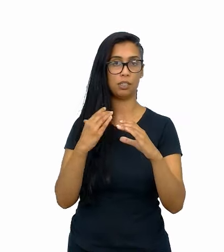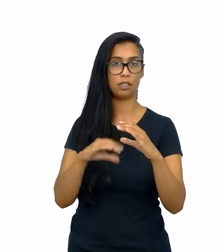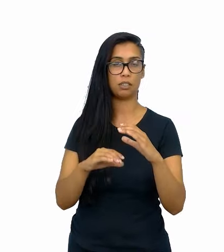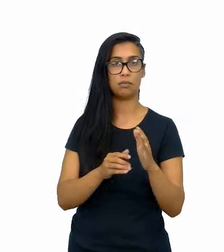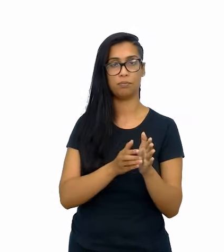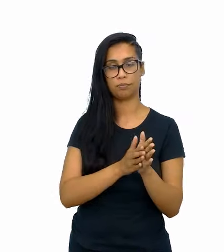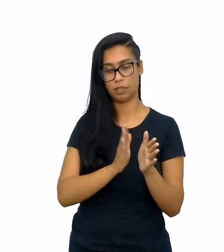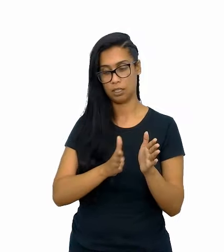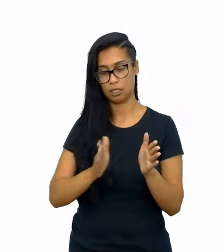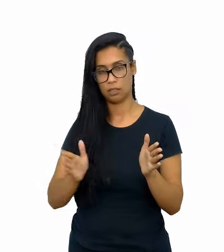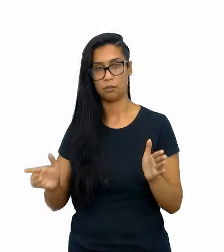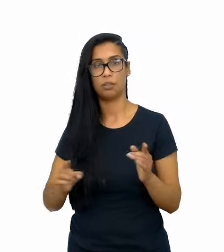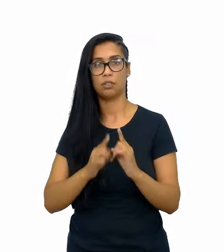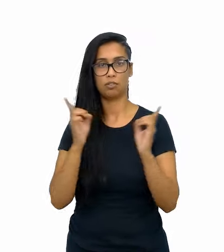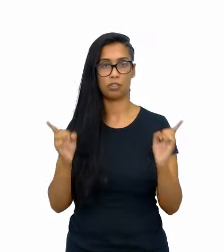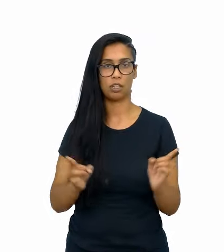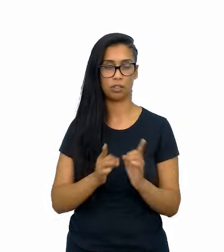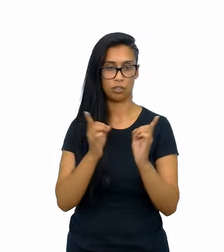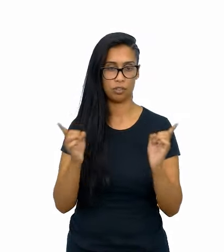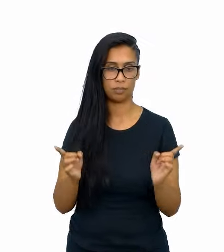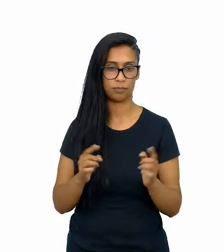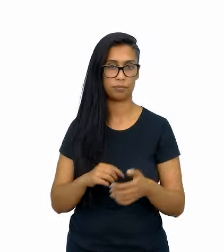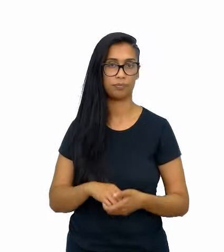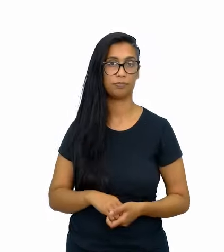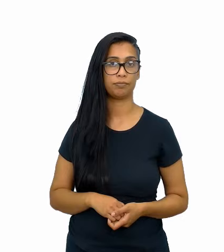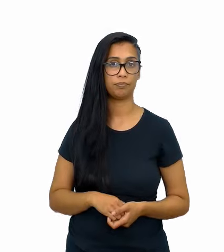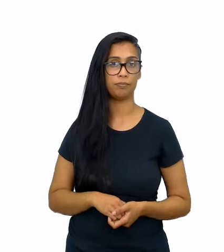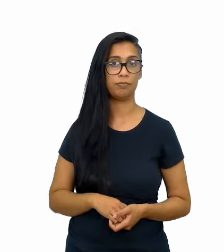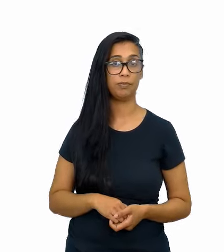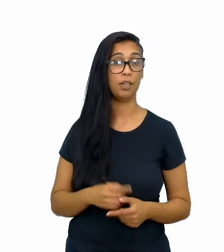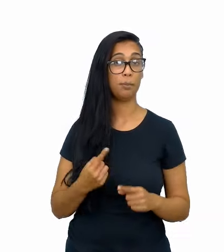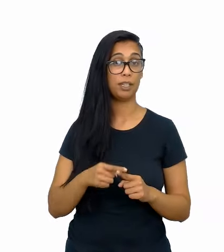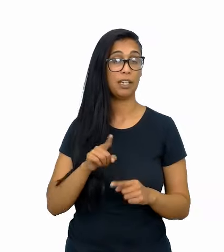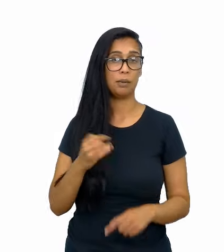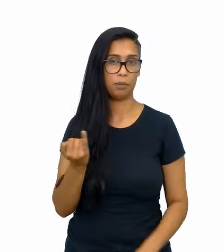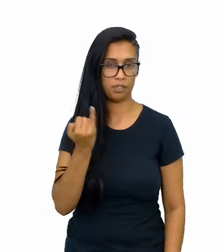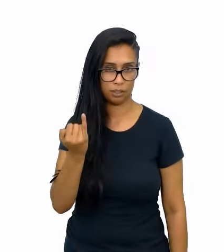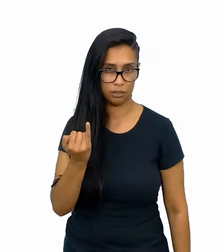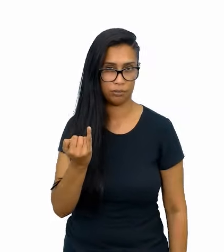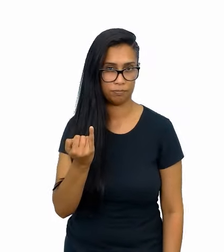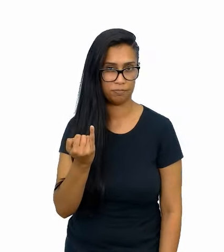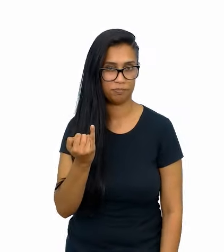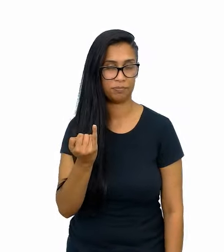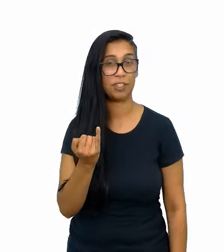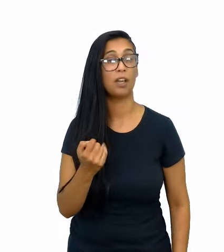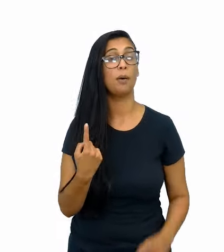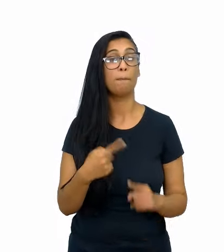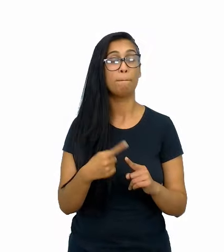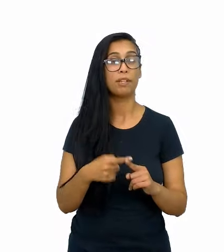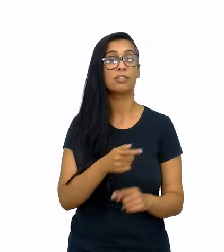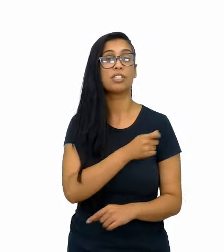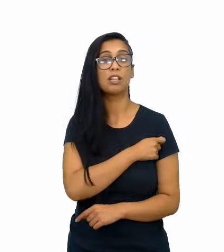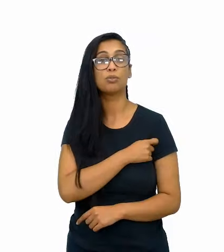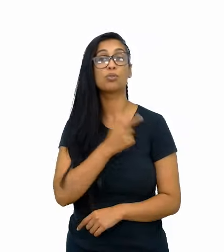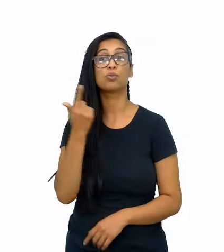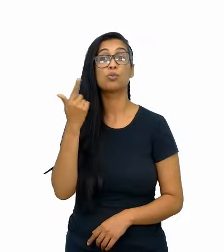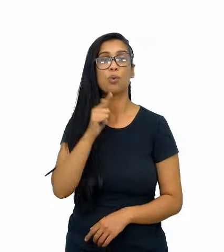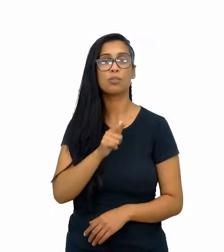para que os estudantes publiquem, divulguem os relatos pessoais produzidos por eles, não é